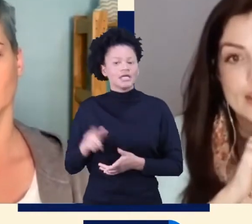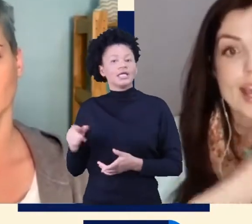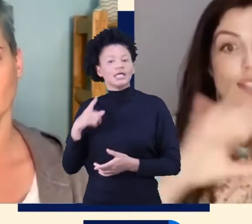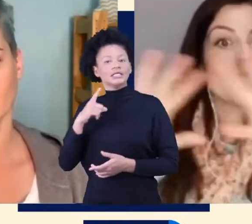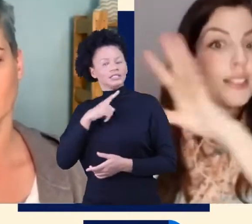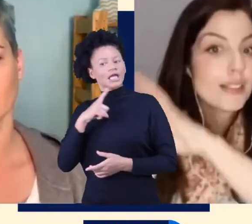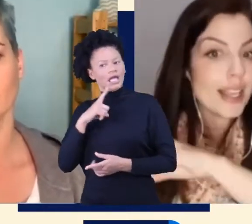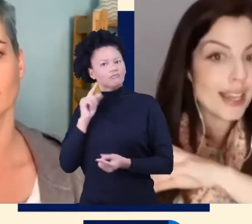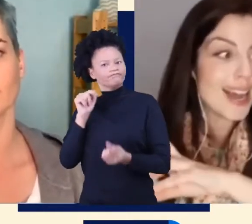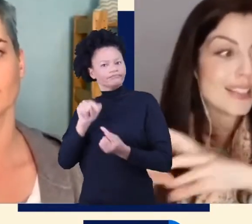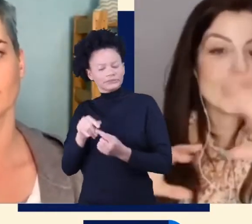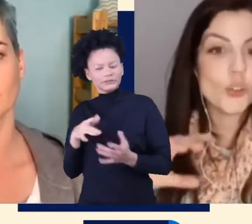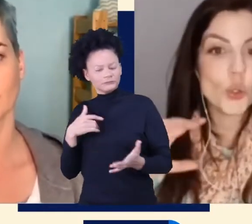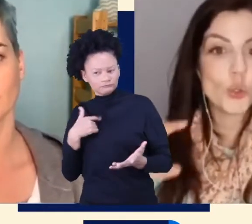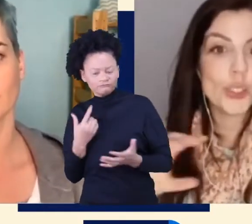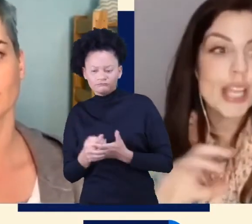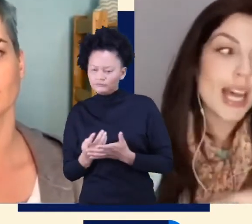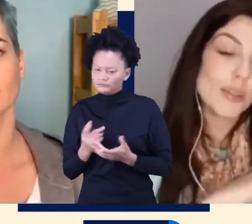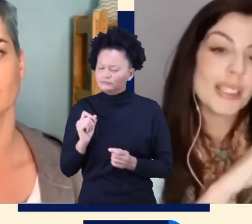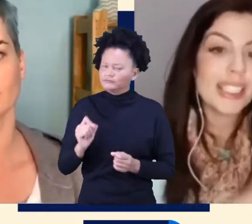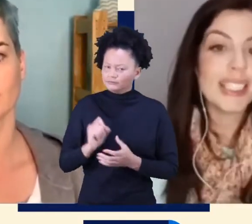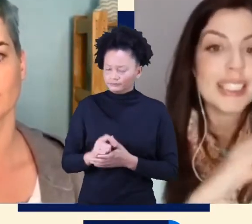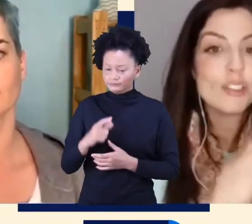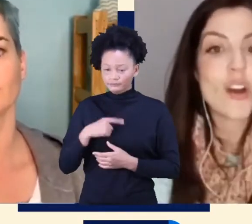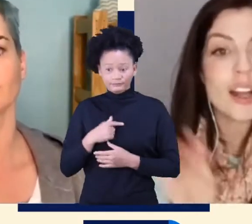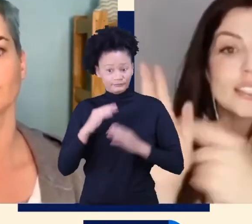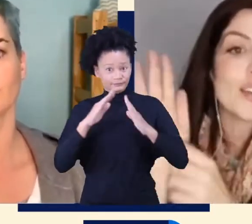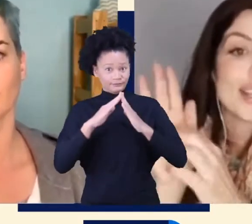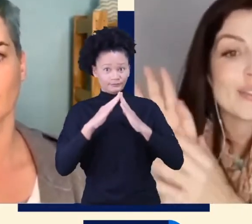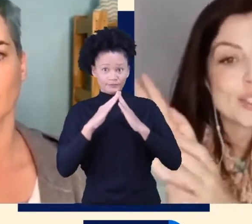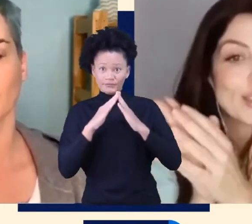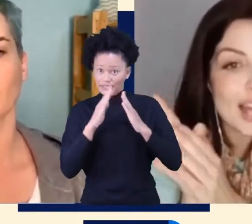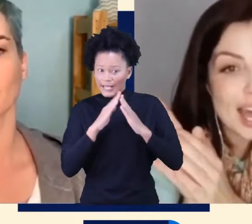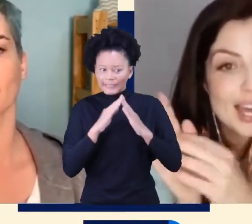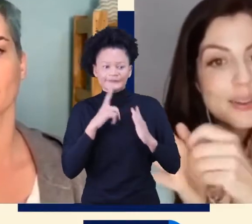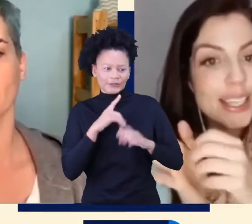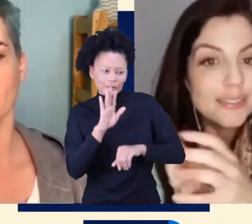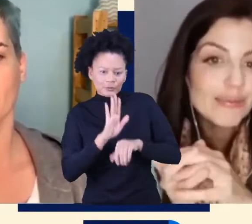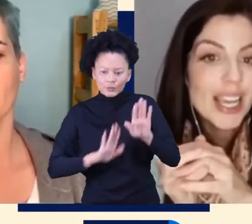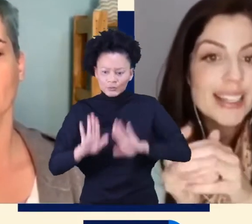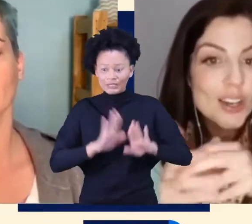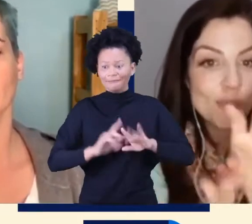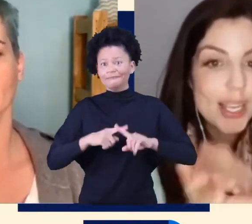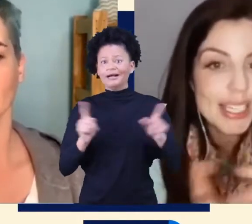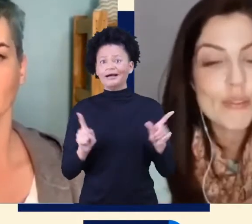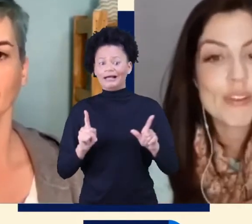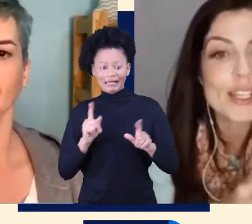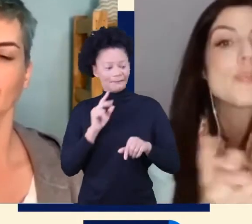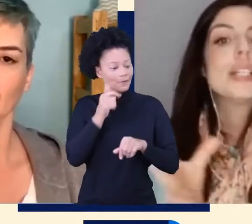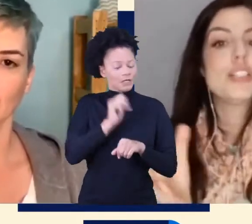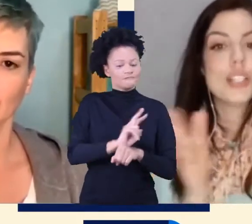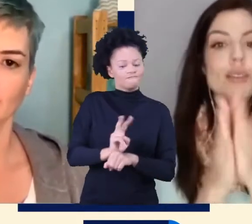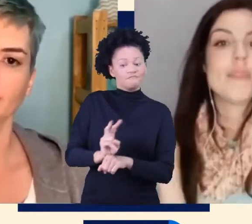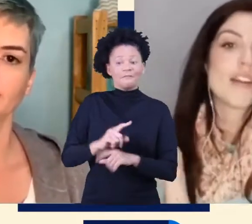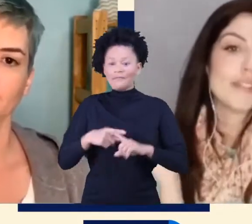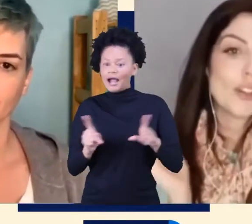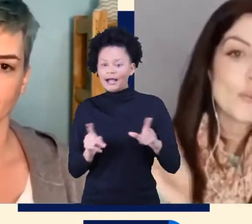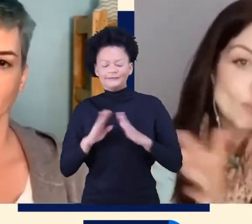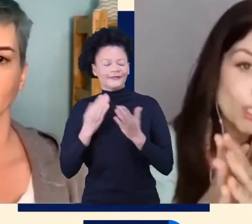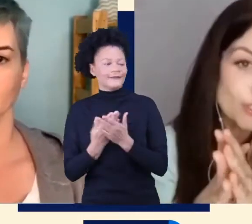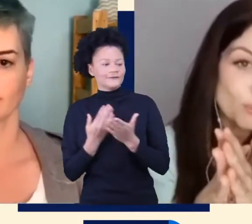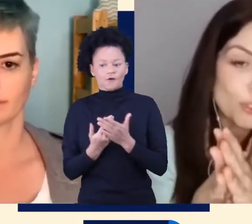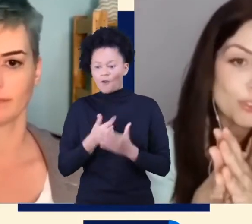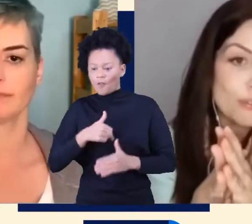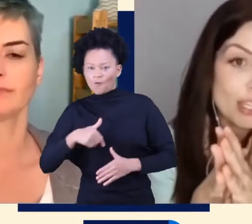tá? Às vezes até em casa tem todo o cuidado, mas ali na escola tem alguém com celular, alguém, né, na hora do recreio vão ali pro cantinho e